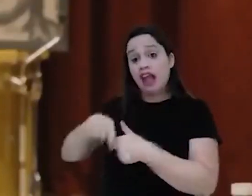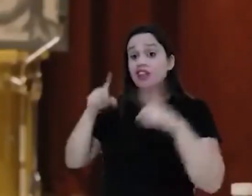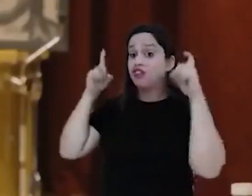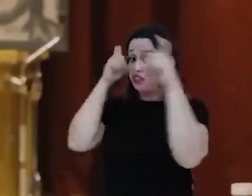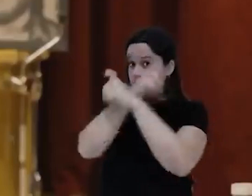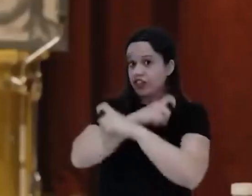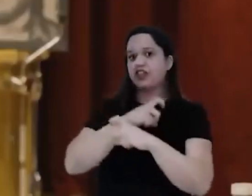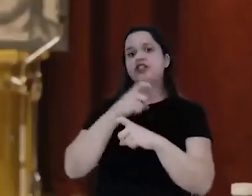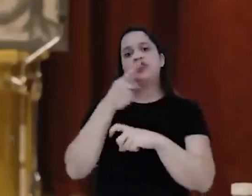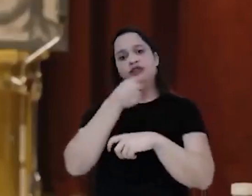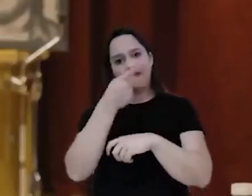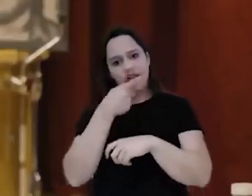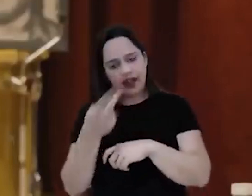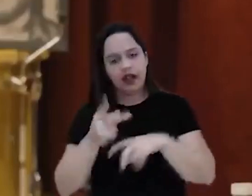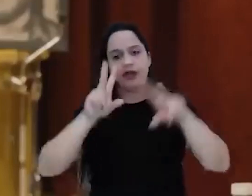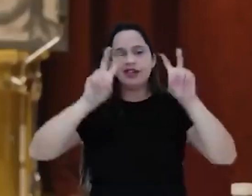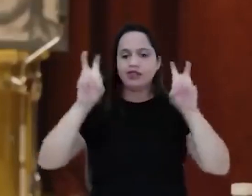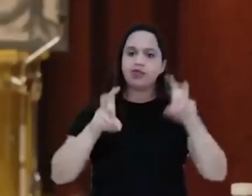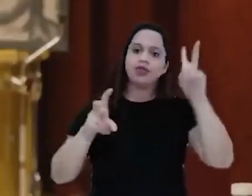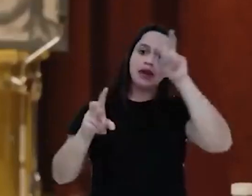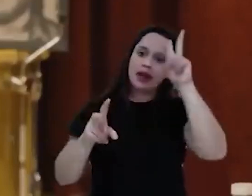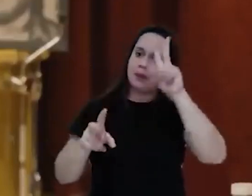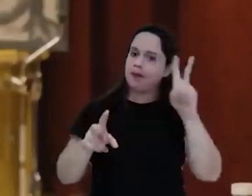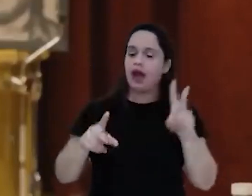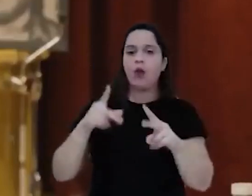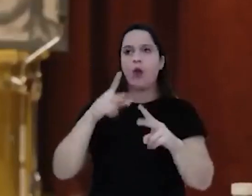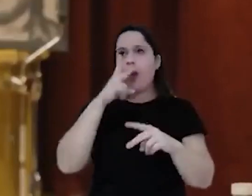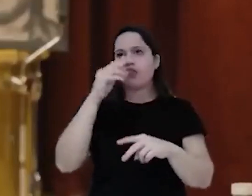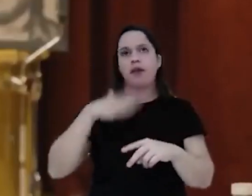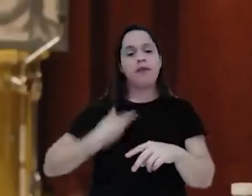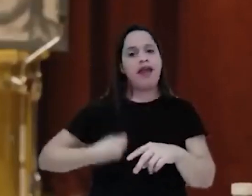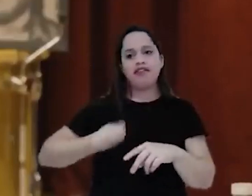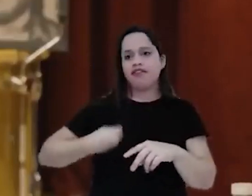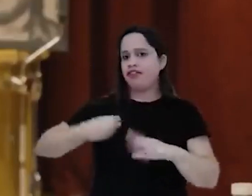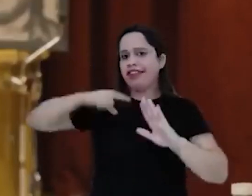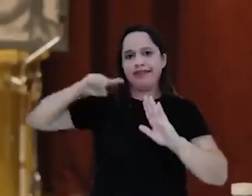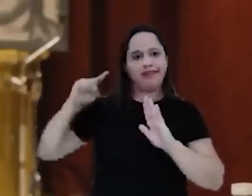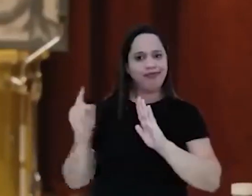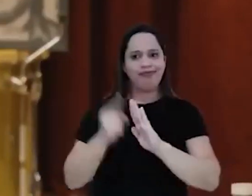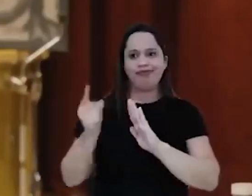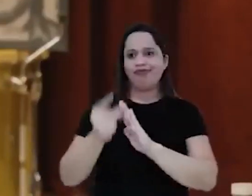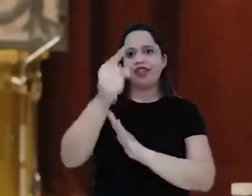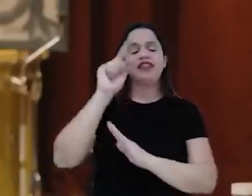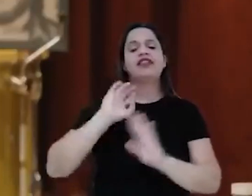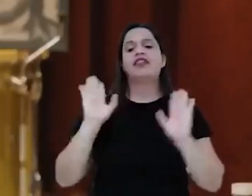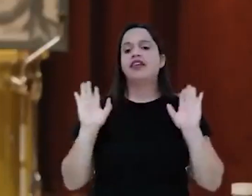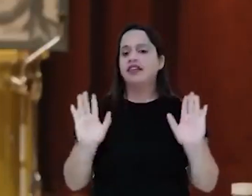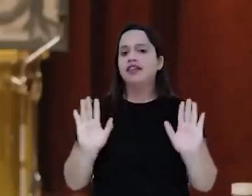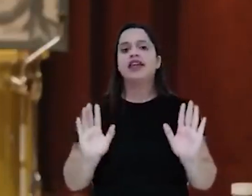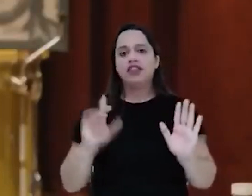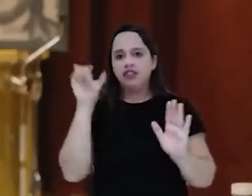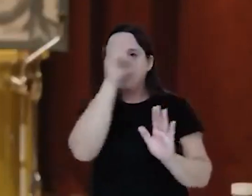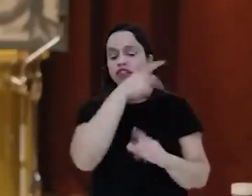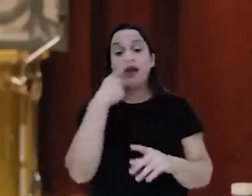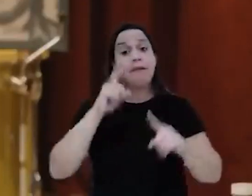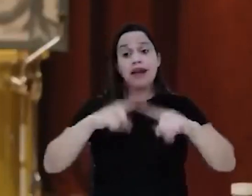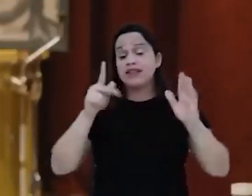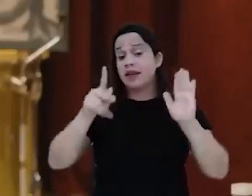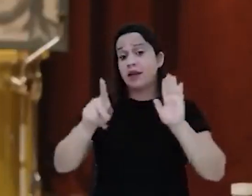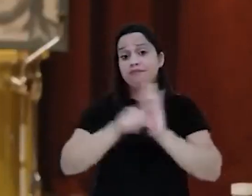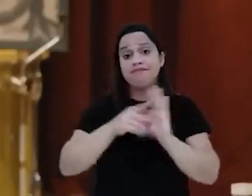difícil para falar vai ser difícil até até a eternidade Tem certeza disso só que ao mesmo tempo faz parte da minha história